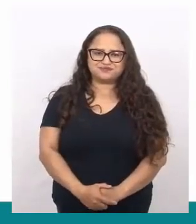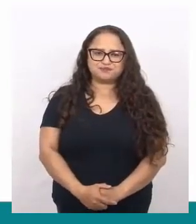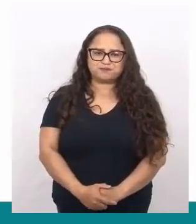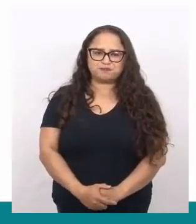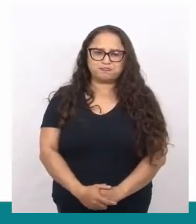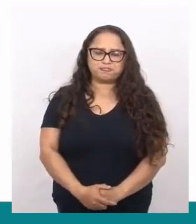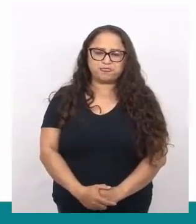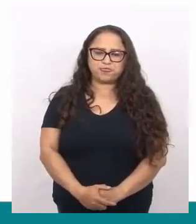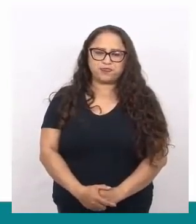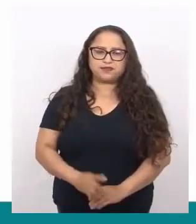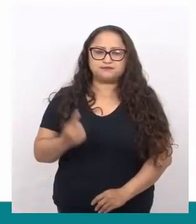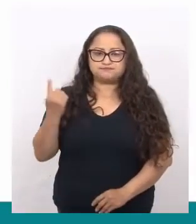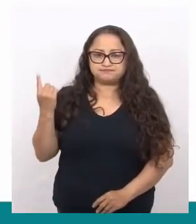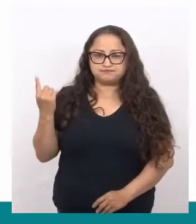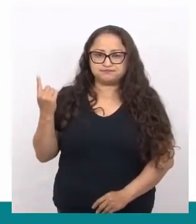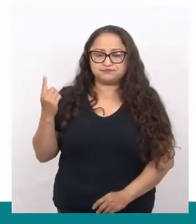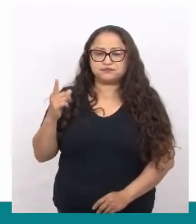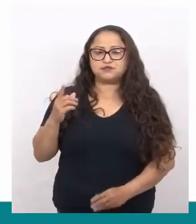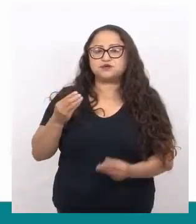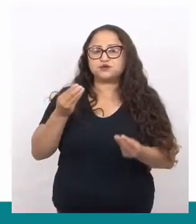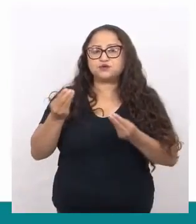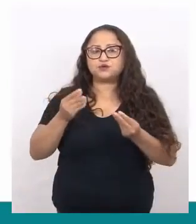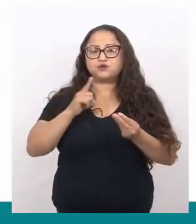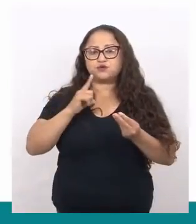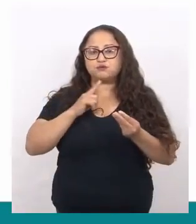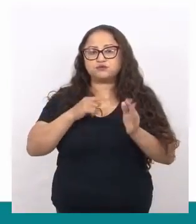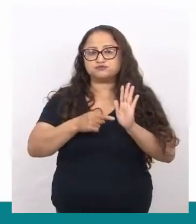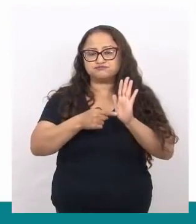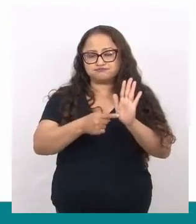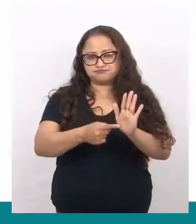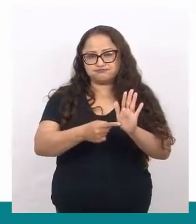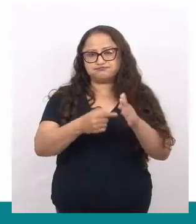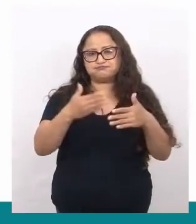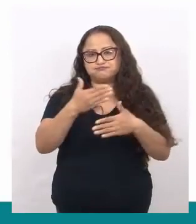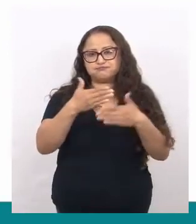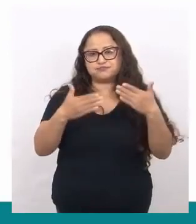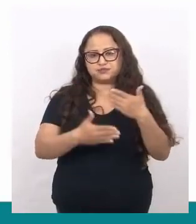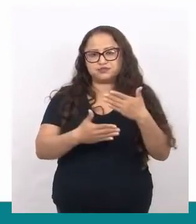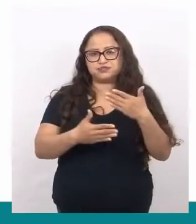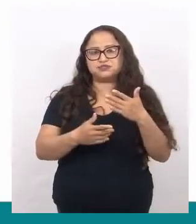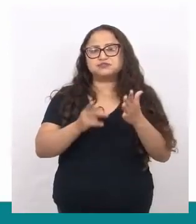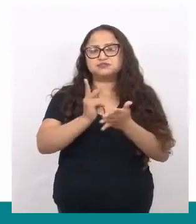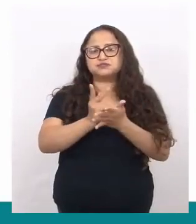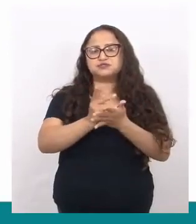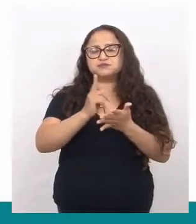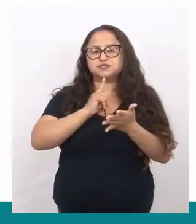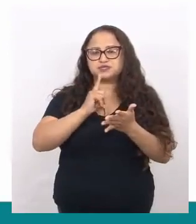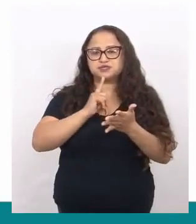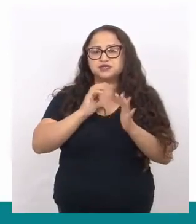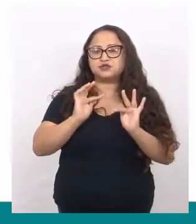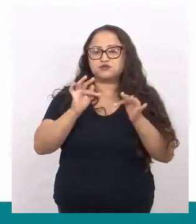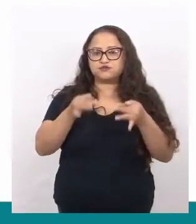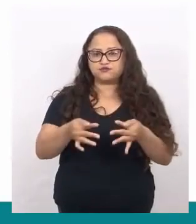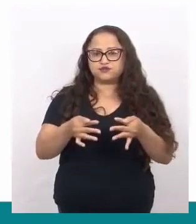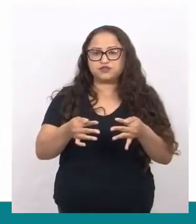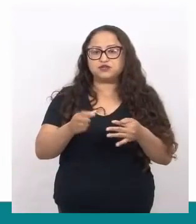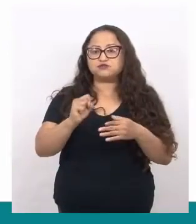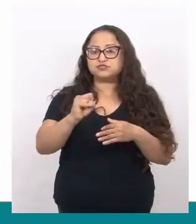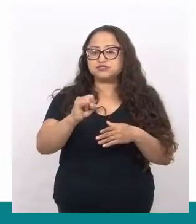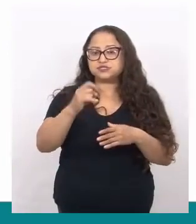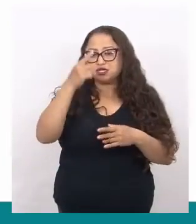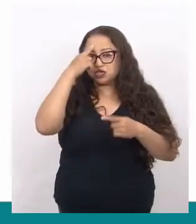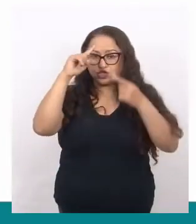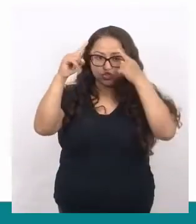Bom, esse aqui foi a nossa apresentação em PPT. A gente coloca aqui na tela para vocês sempre ao final, em caso de dúvidas